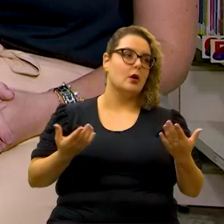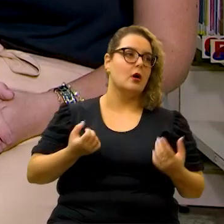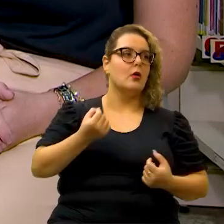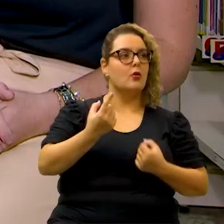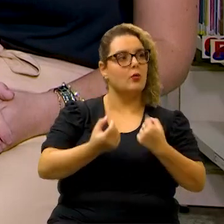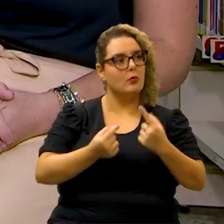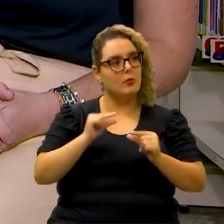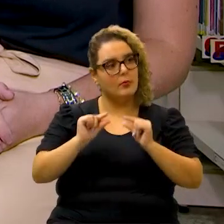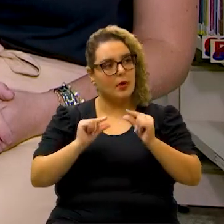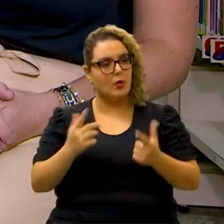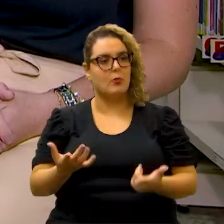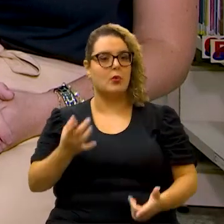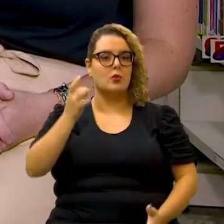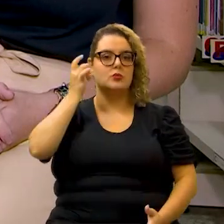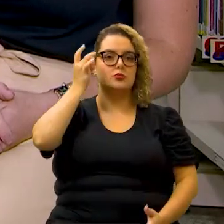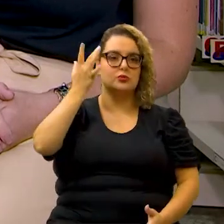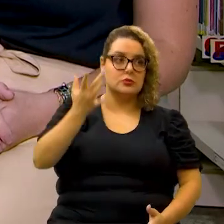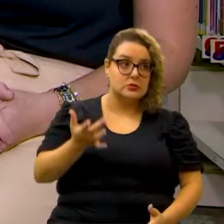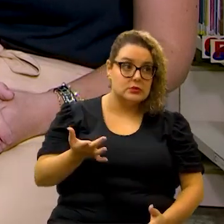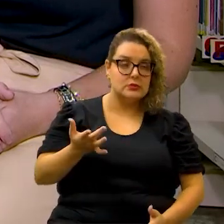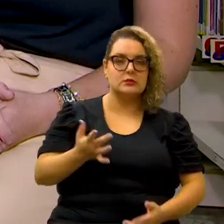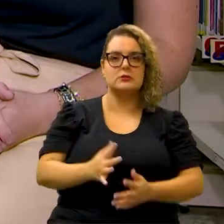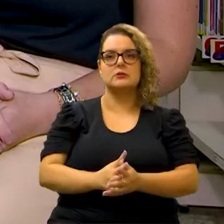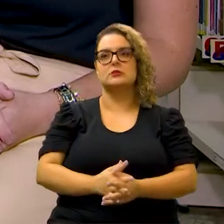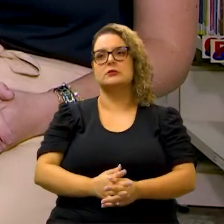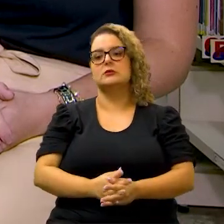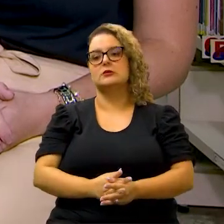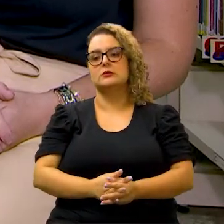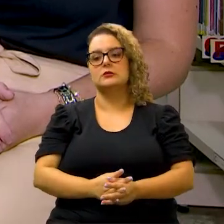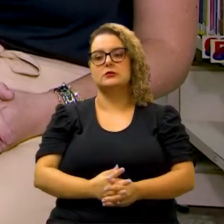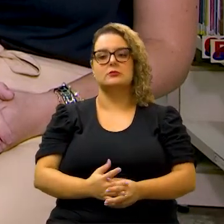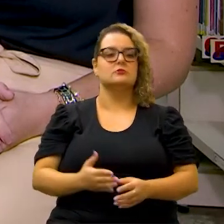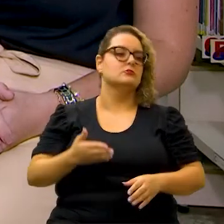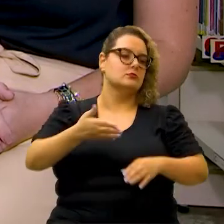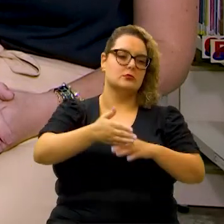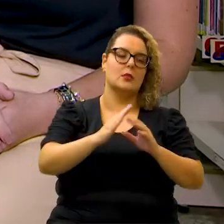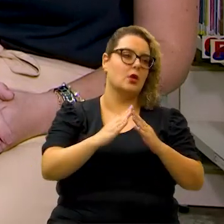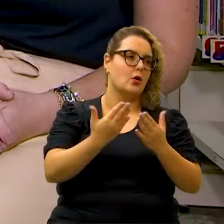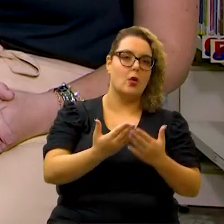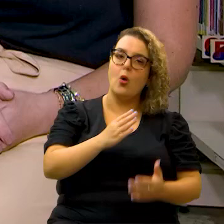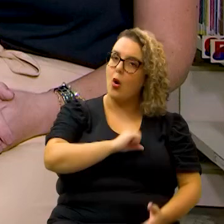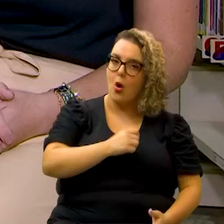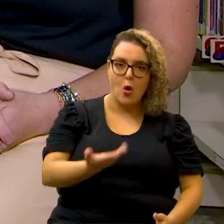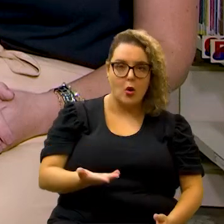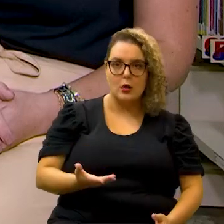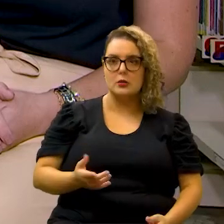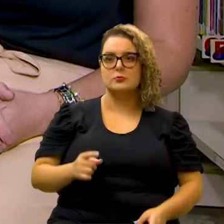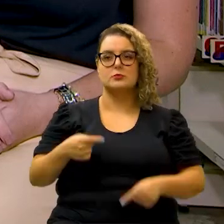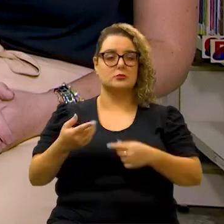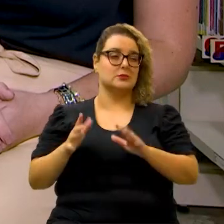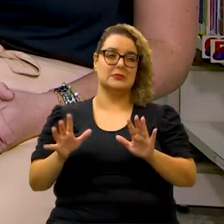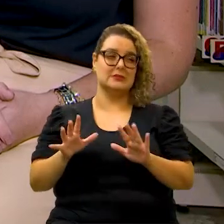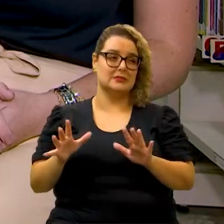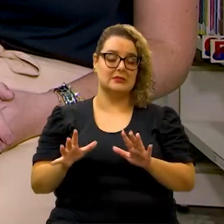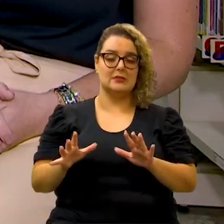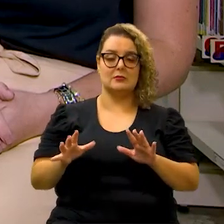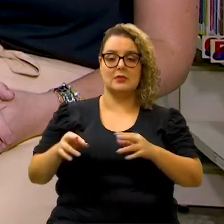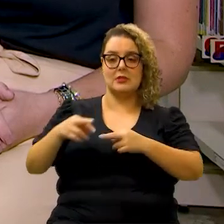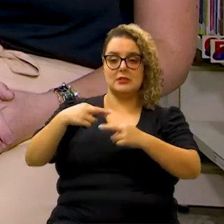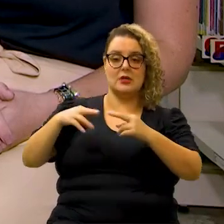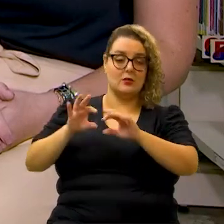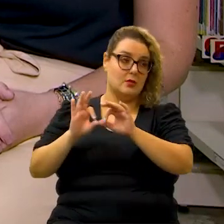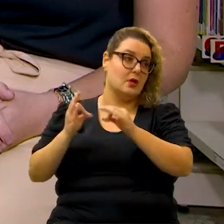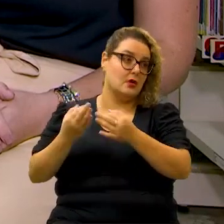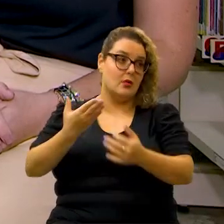Bruna? Umas têm um pouco mais de facilidade de vir para a escola, outras nem tanto, são